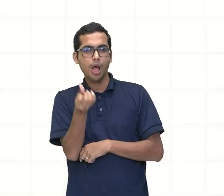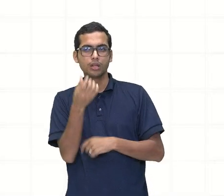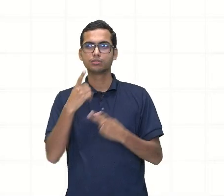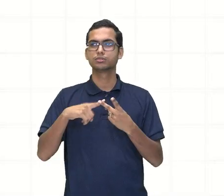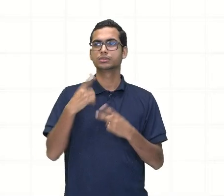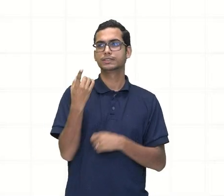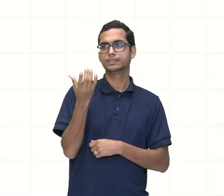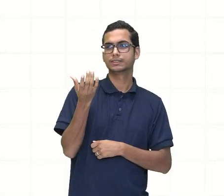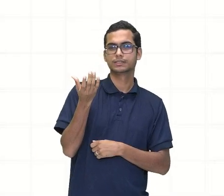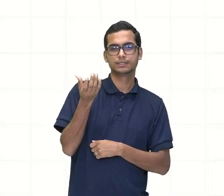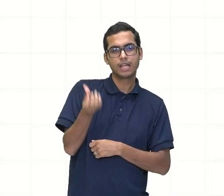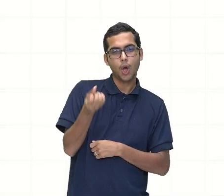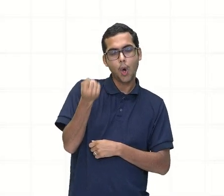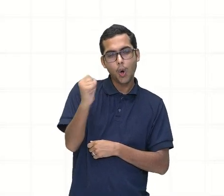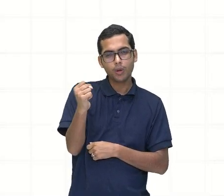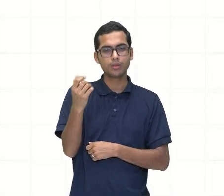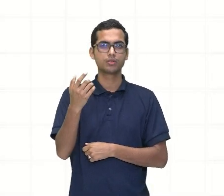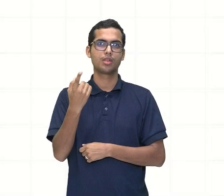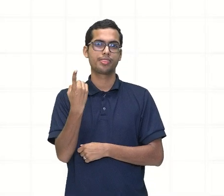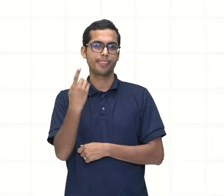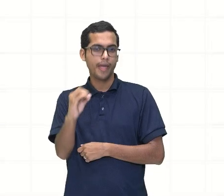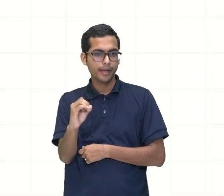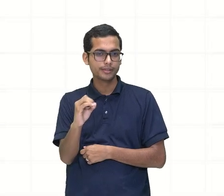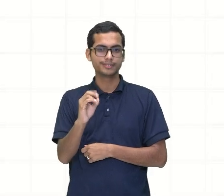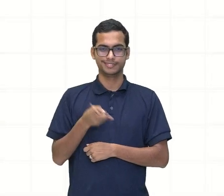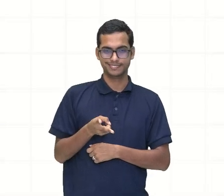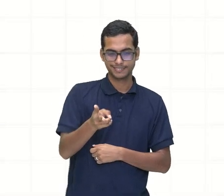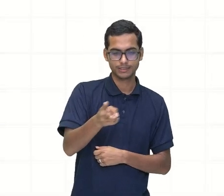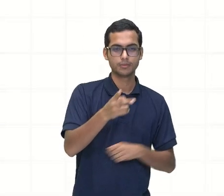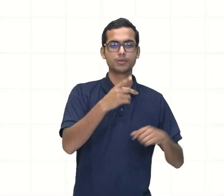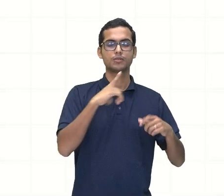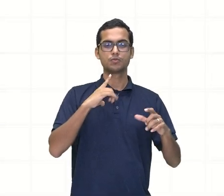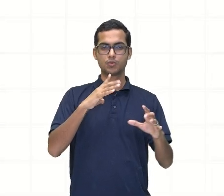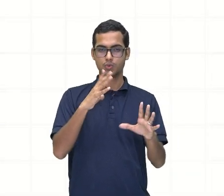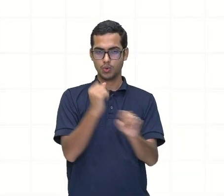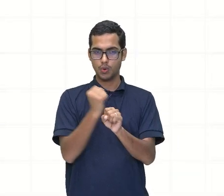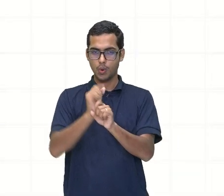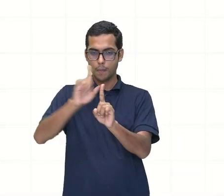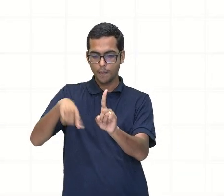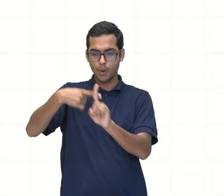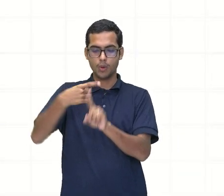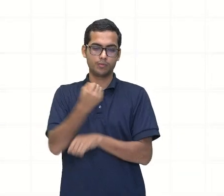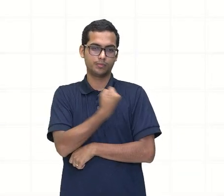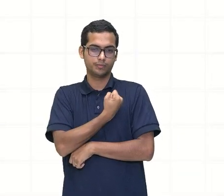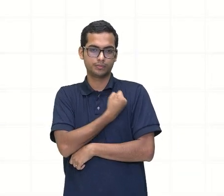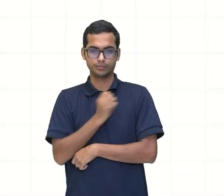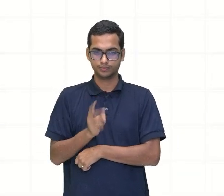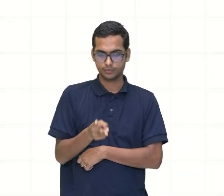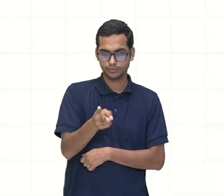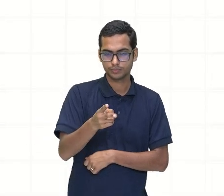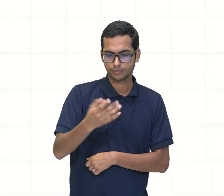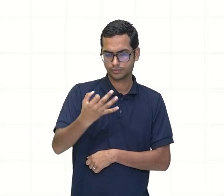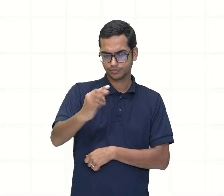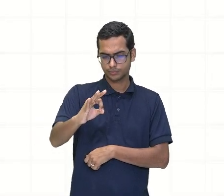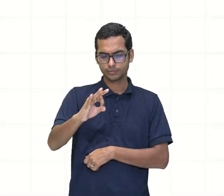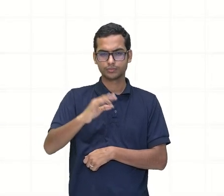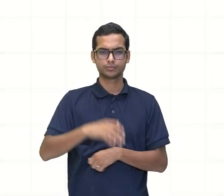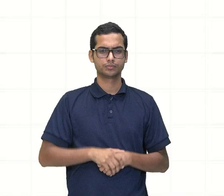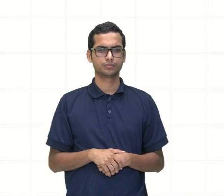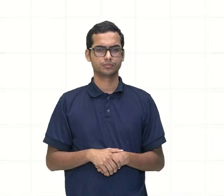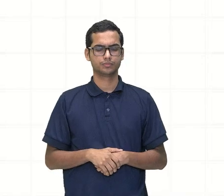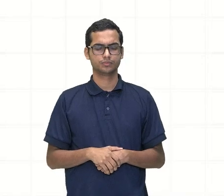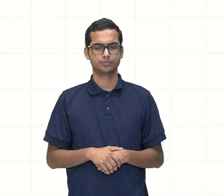10. Eu vou sempre somando ali o nosso númerozinho a cada um múltiplo que foi encontrado. Tudo